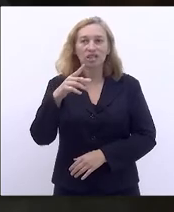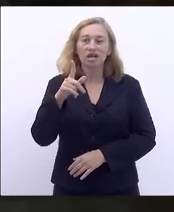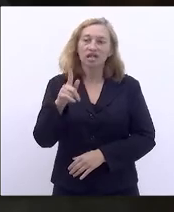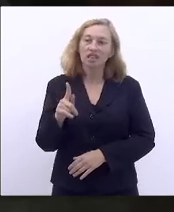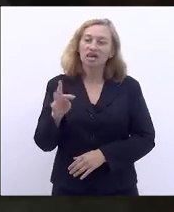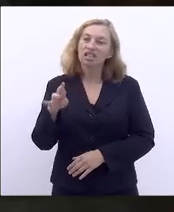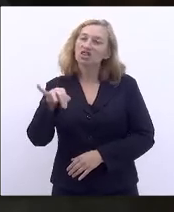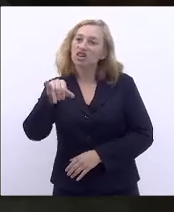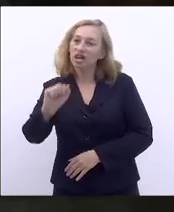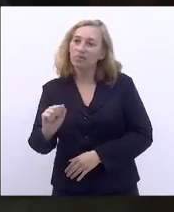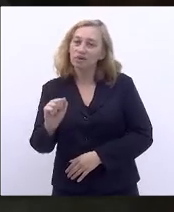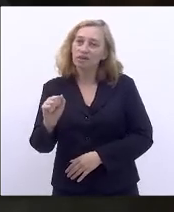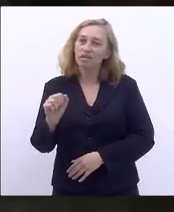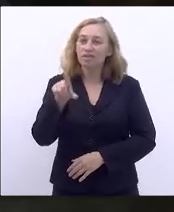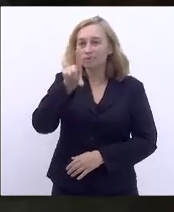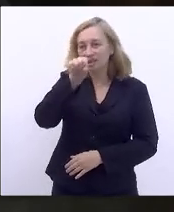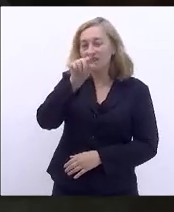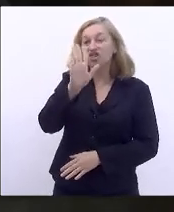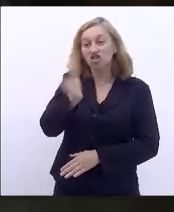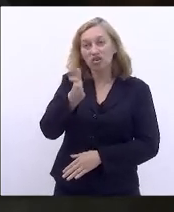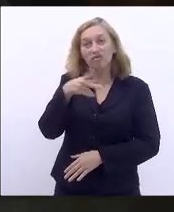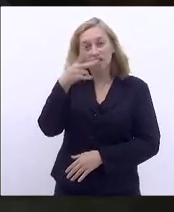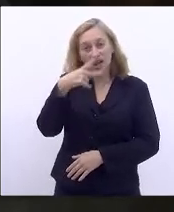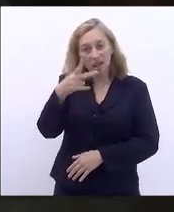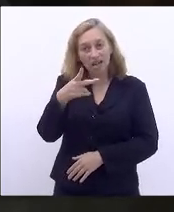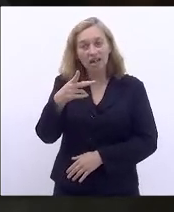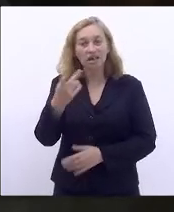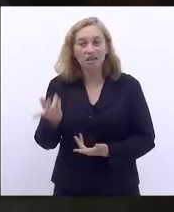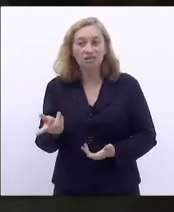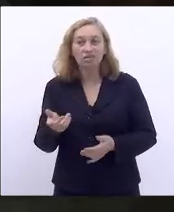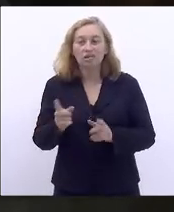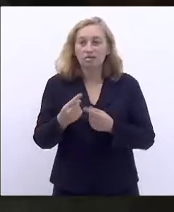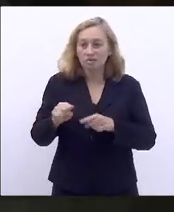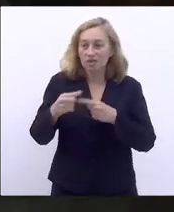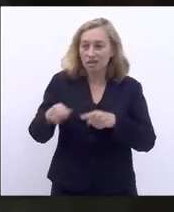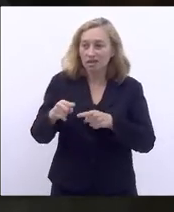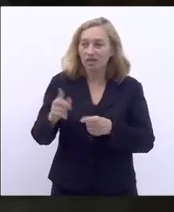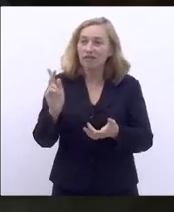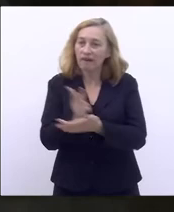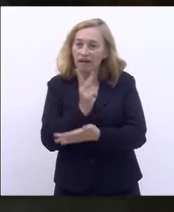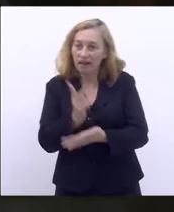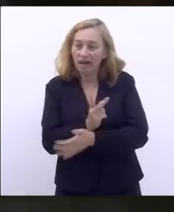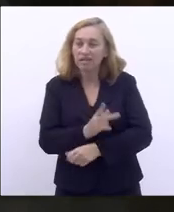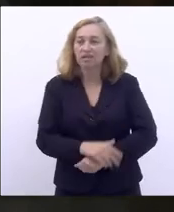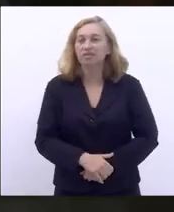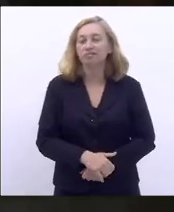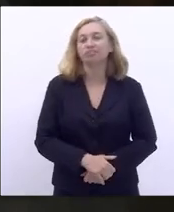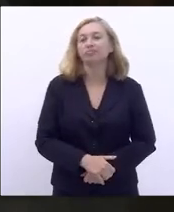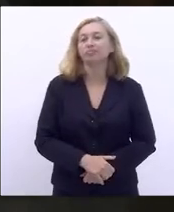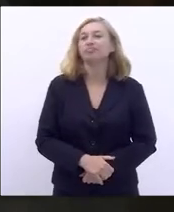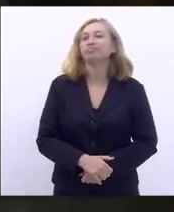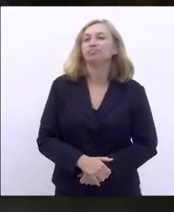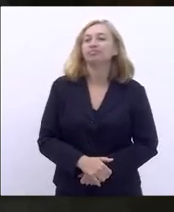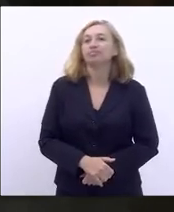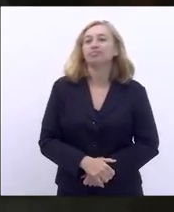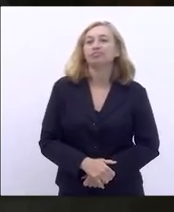de Mesquita, sobre quem já falei a respeito de uma perseguição covarde, cruel, que vem